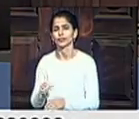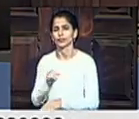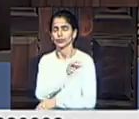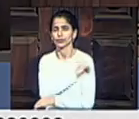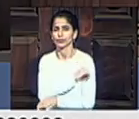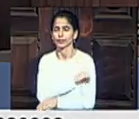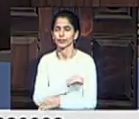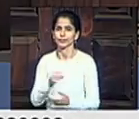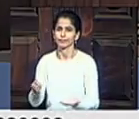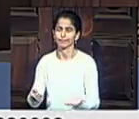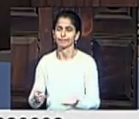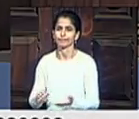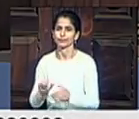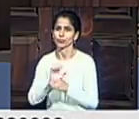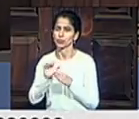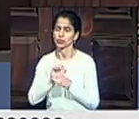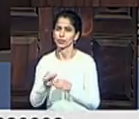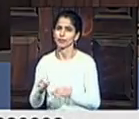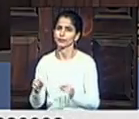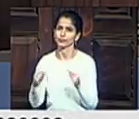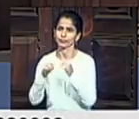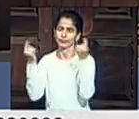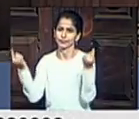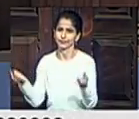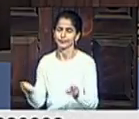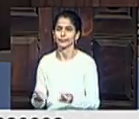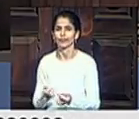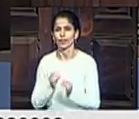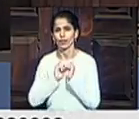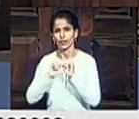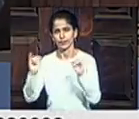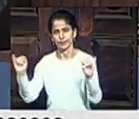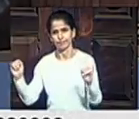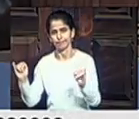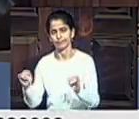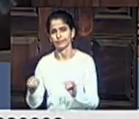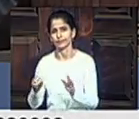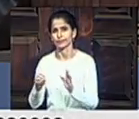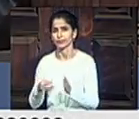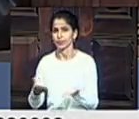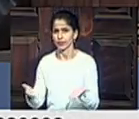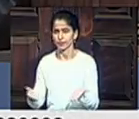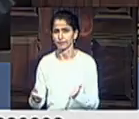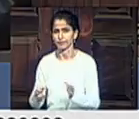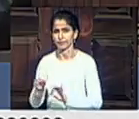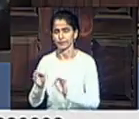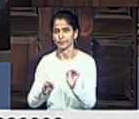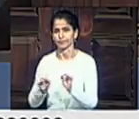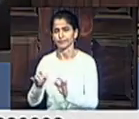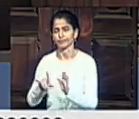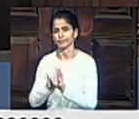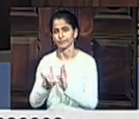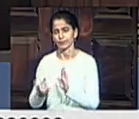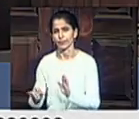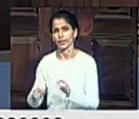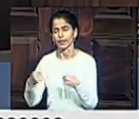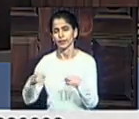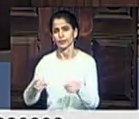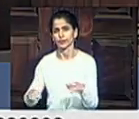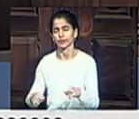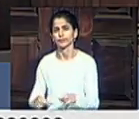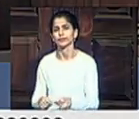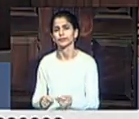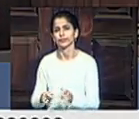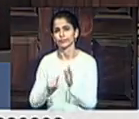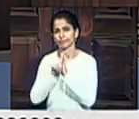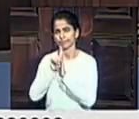aumento de imposto no âmbito do Estado do Rio de Janeiro. Então, quero dizer a vocês que essa matéria precisa, senhoras e senhores deputados,